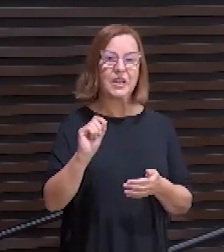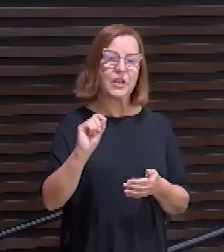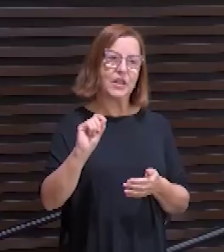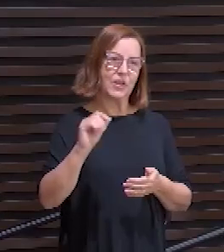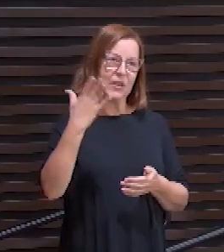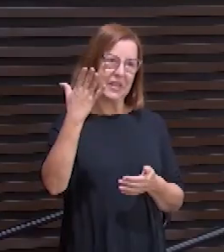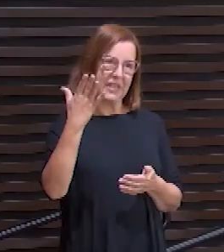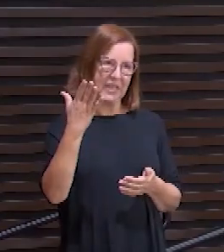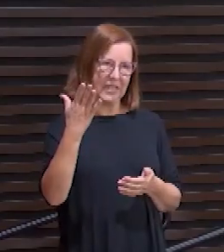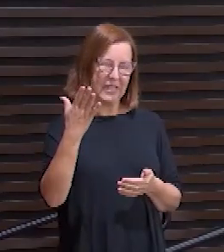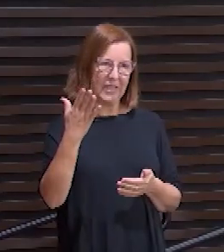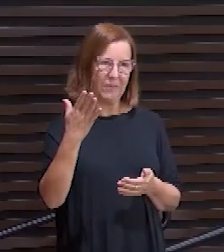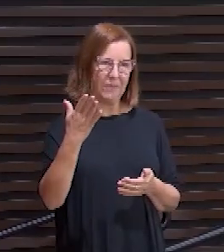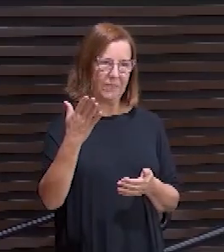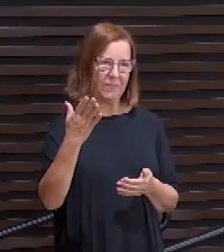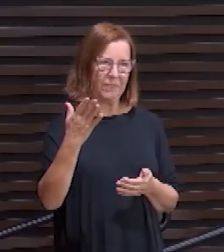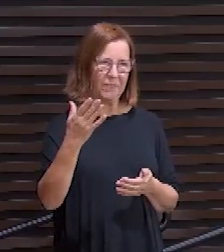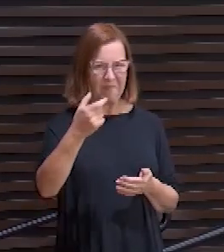a imoralidade